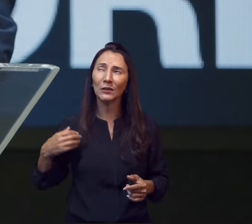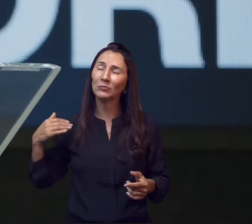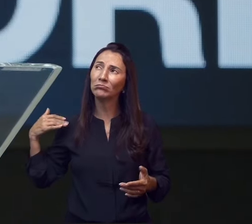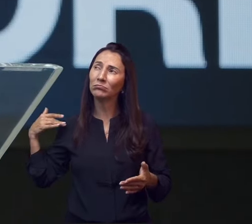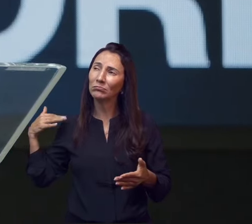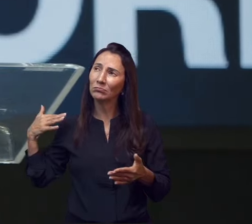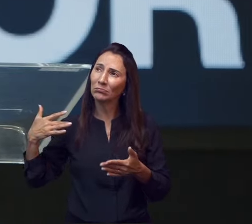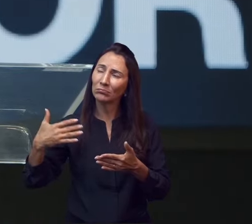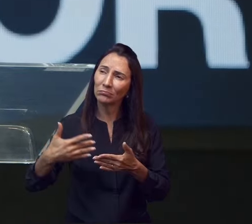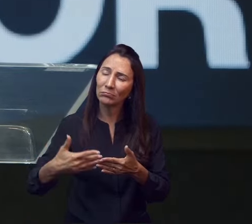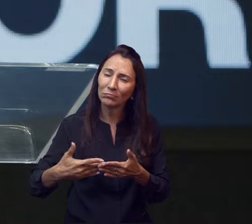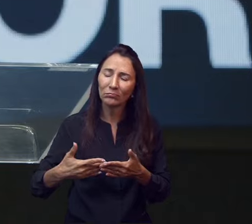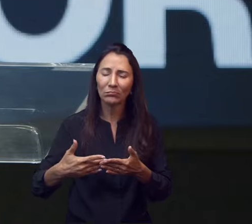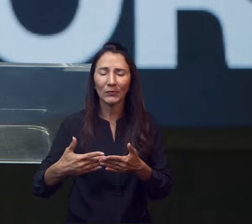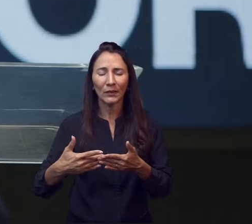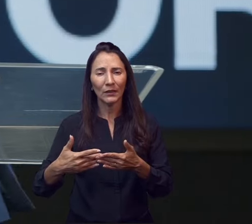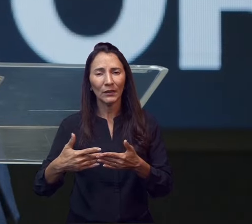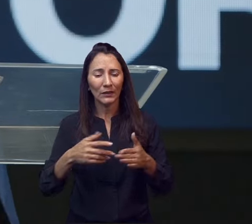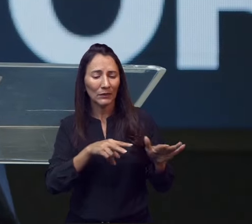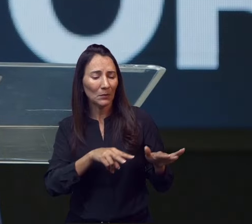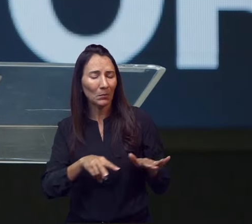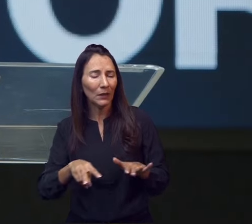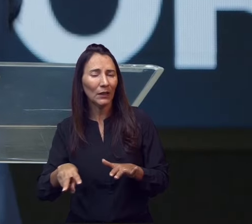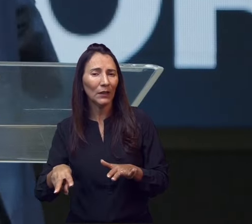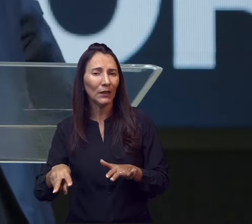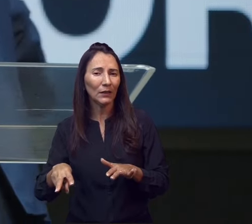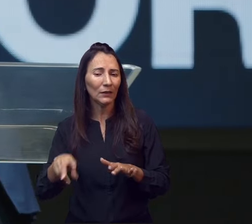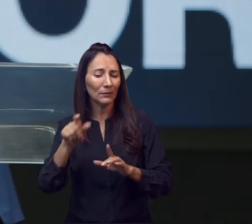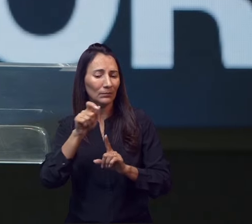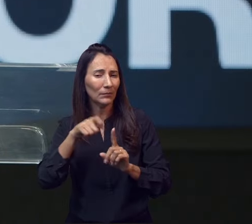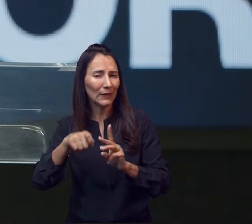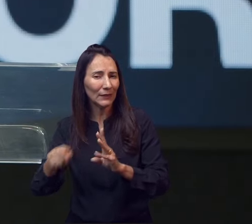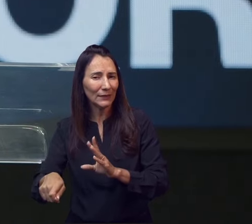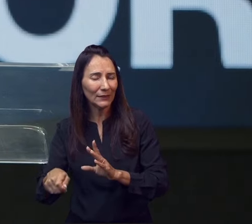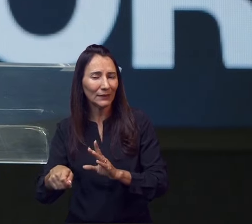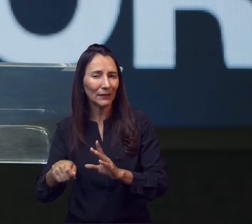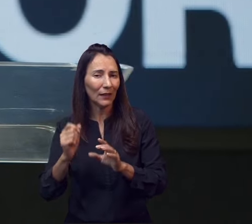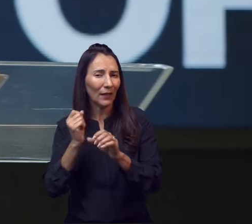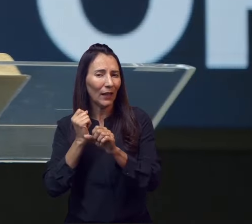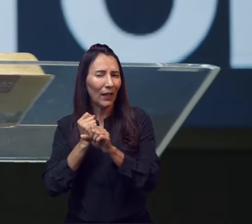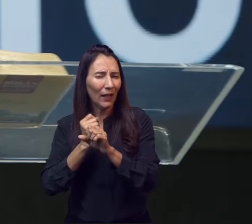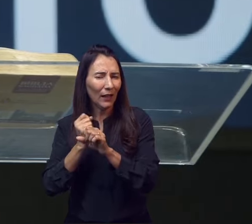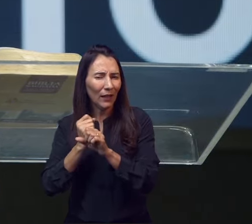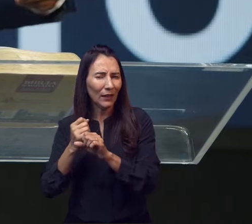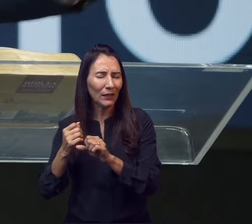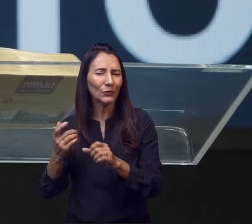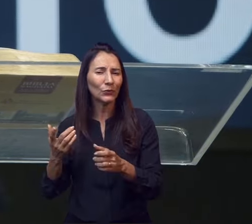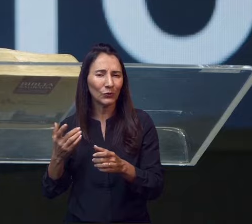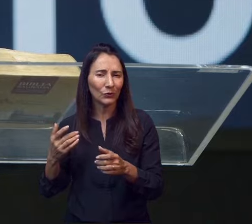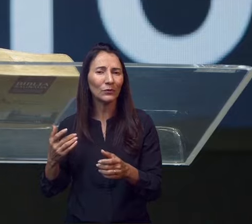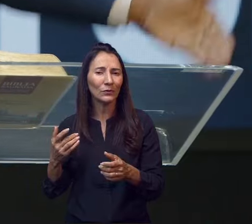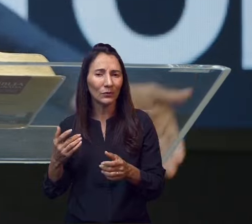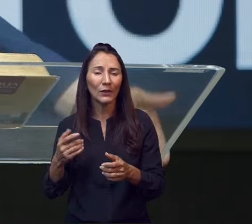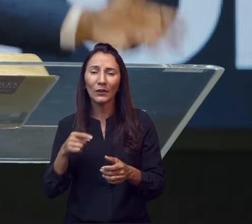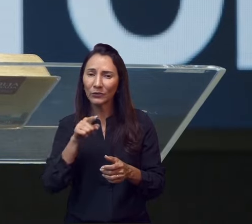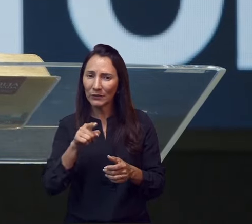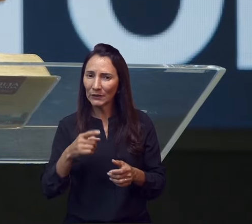dos dias das semanas dos meses e dos anos que você tem